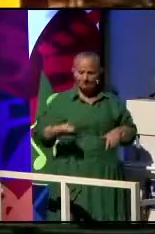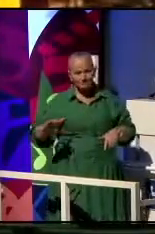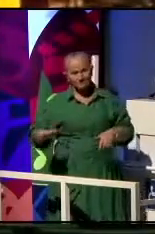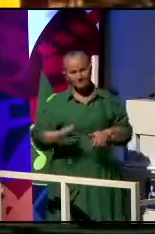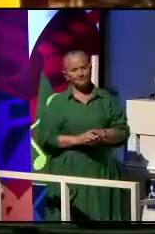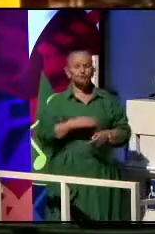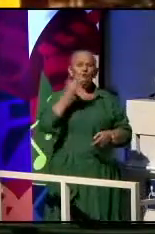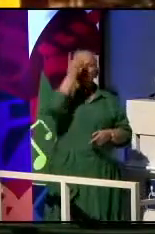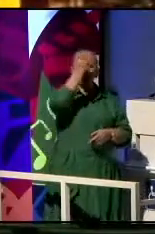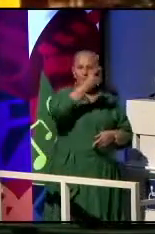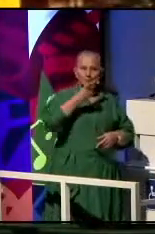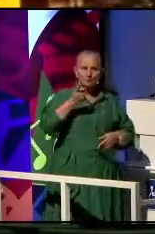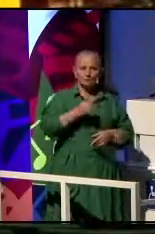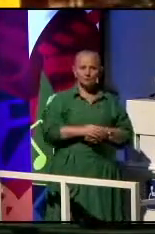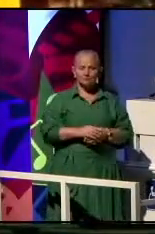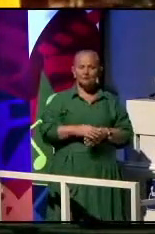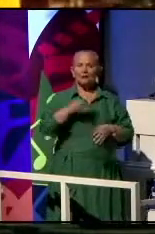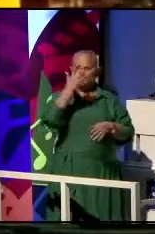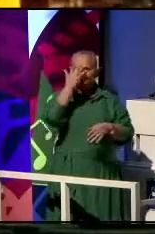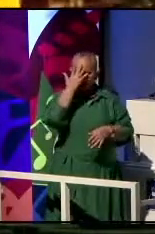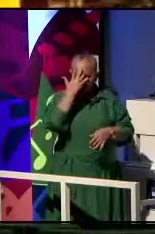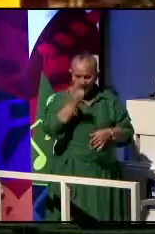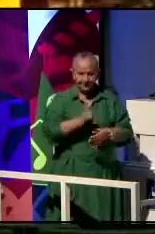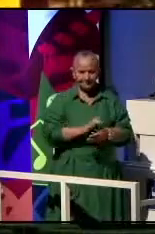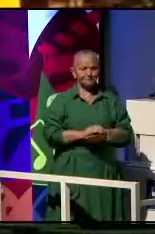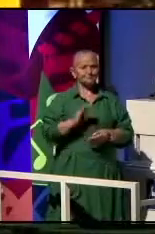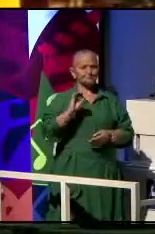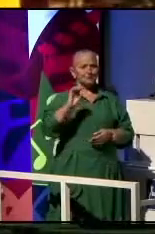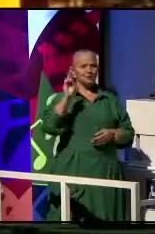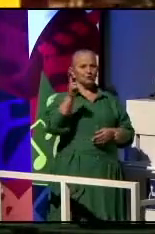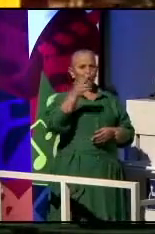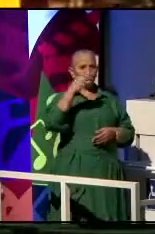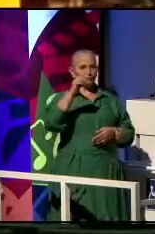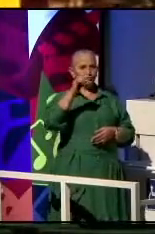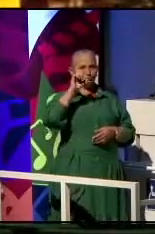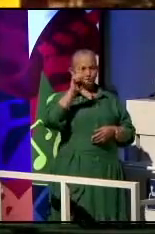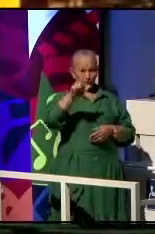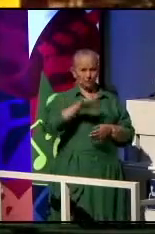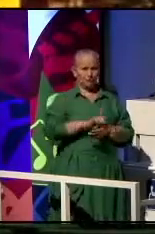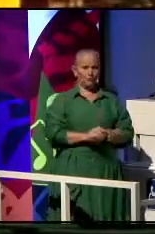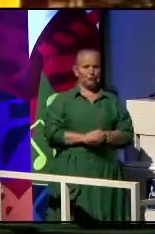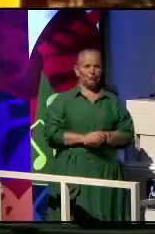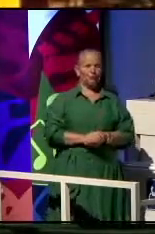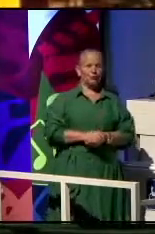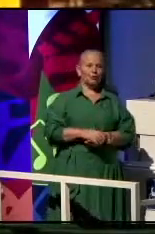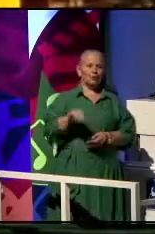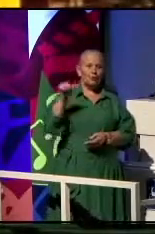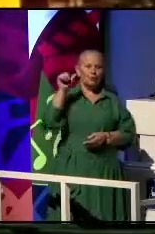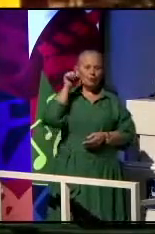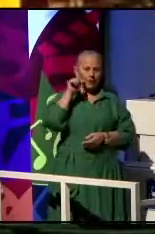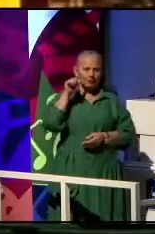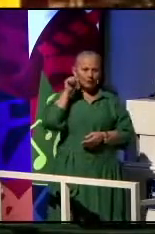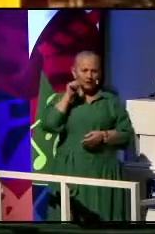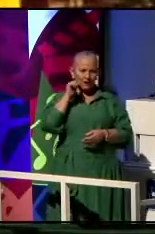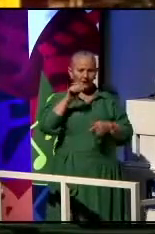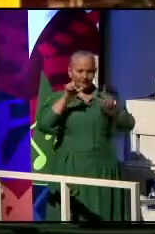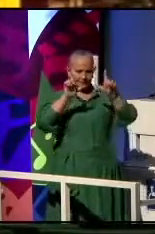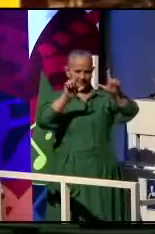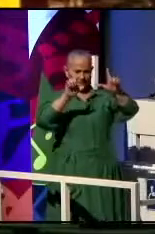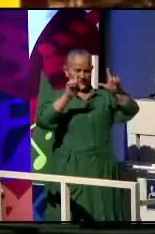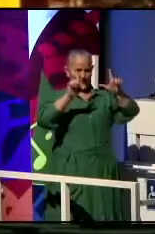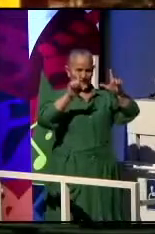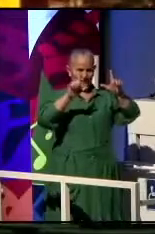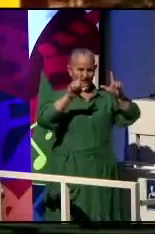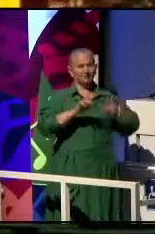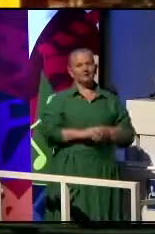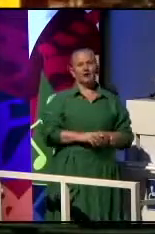noite, amanhã, o show com Isabel Filardes, essa atriz muito conhecida. E no domingo também, o dia todo, vários